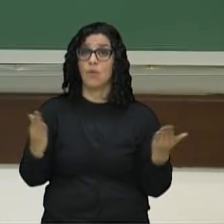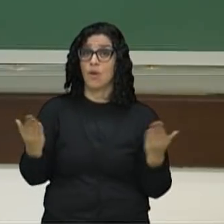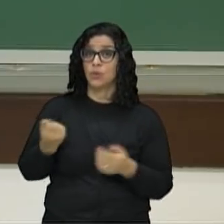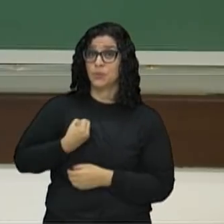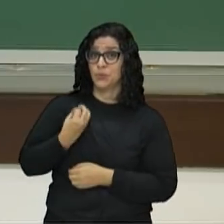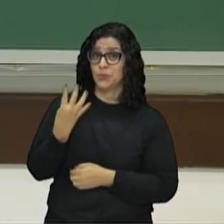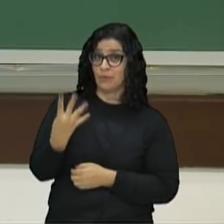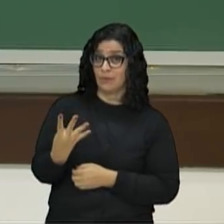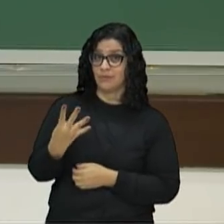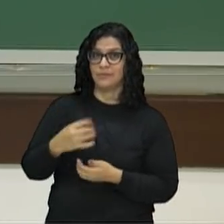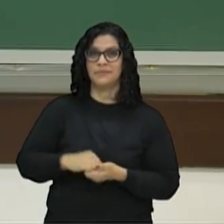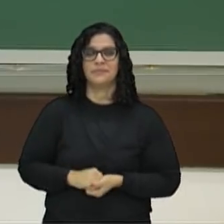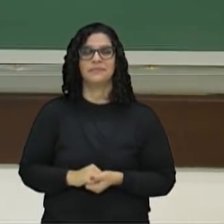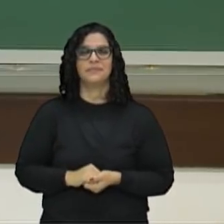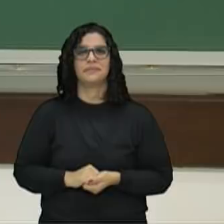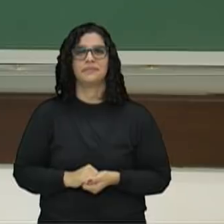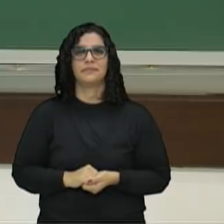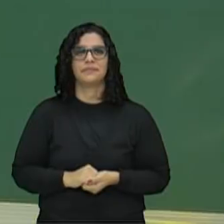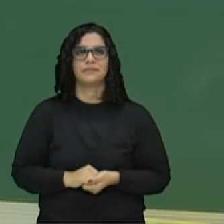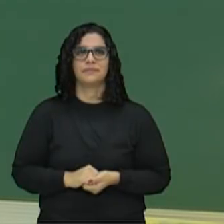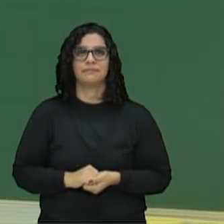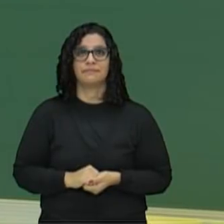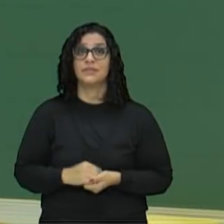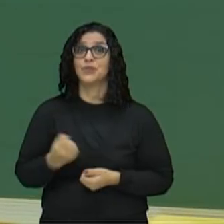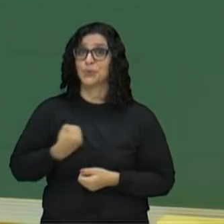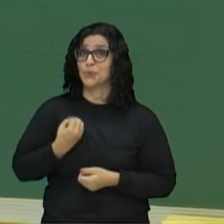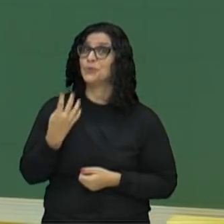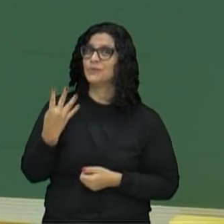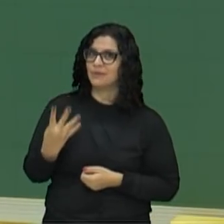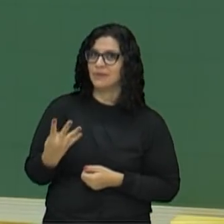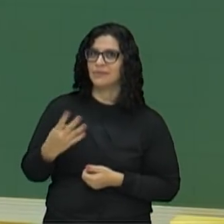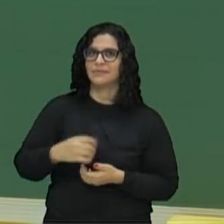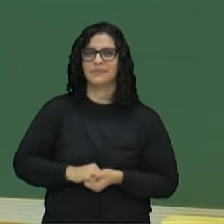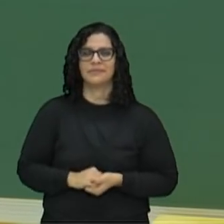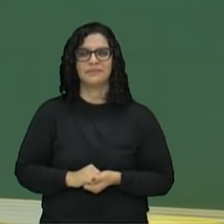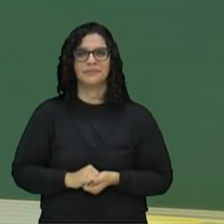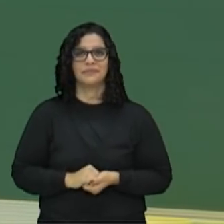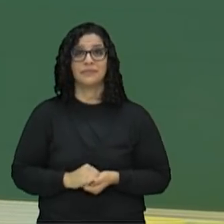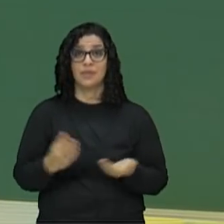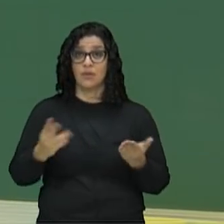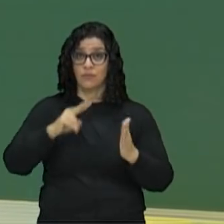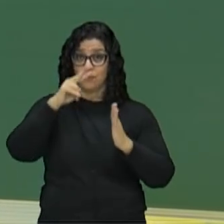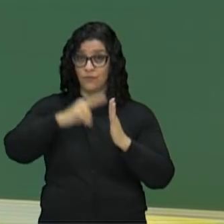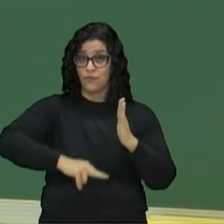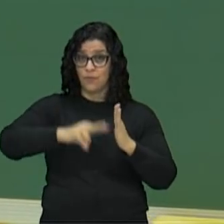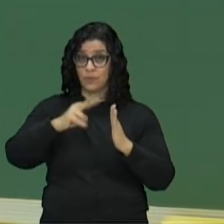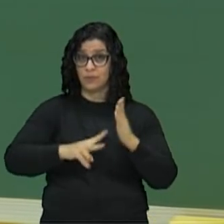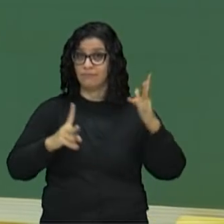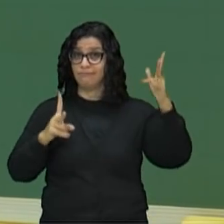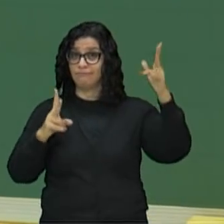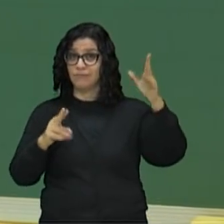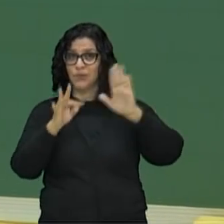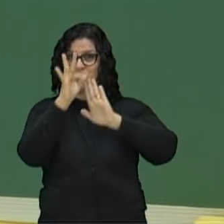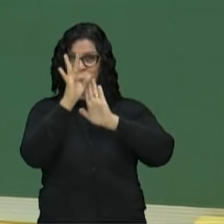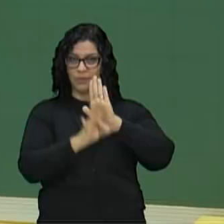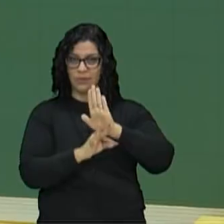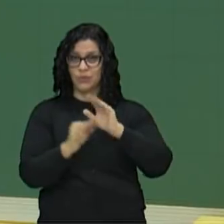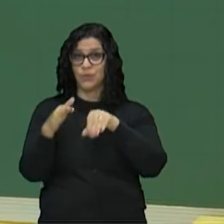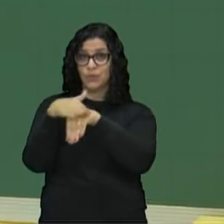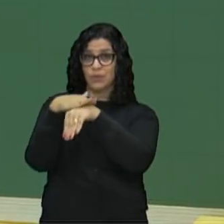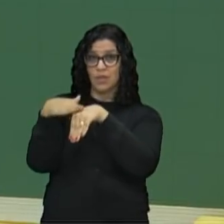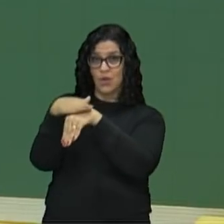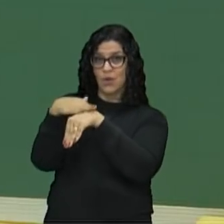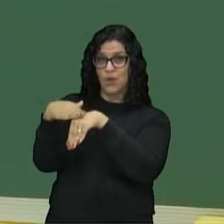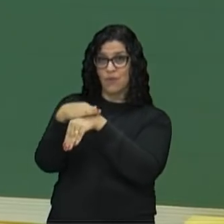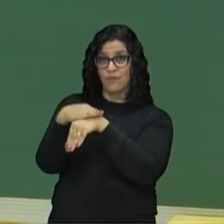Próxima questão. Questão de número 4. Vamos ler o fragmento do diálogo